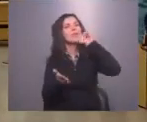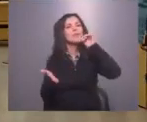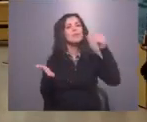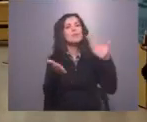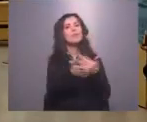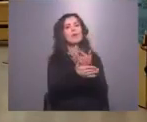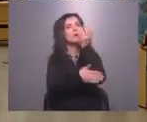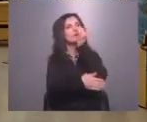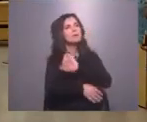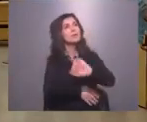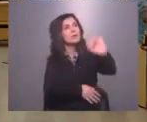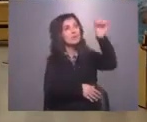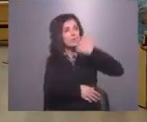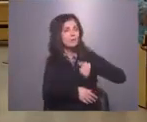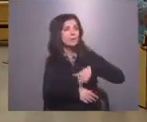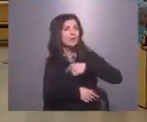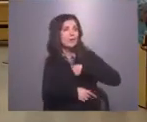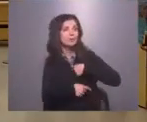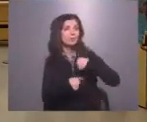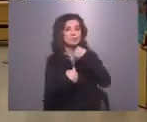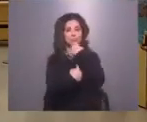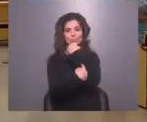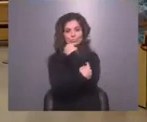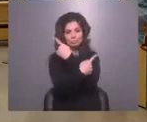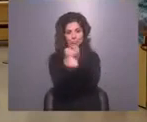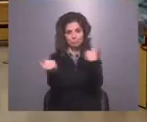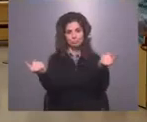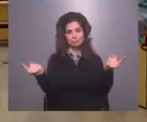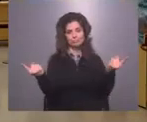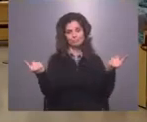Anunciamos, Senhor, a vossa morte,